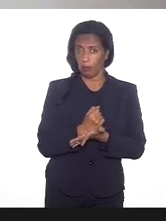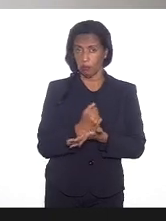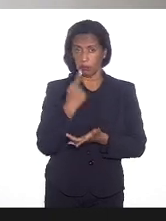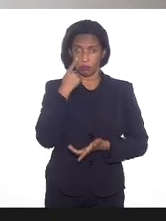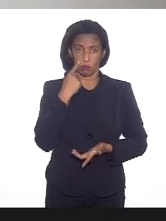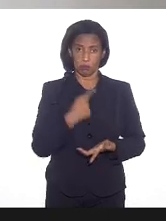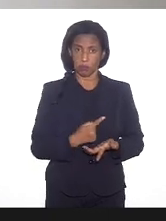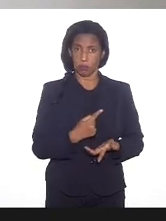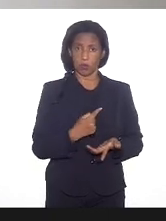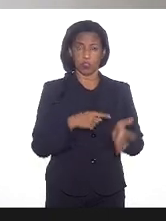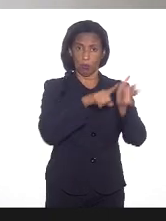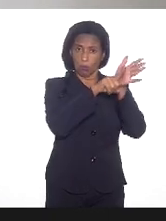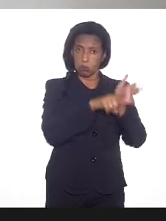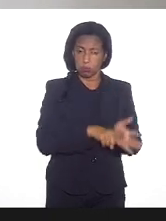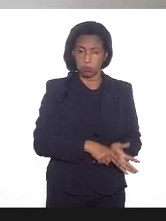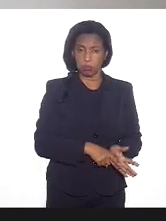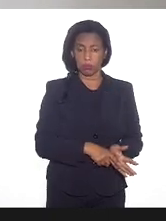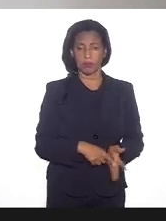contestado, né,